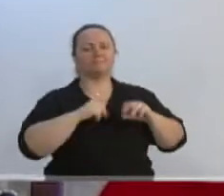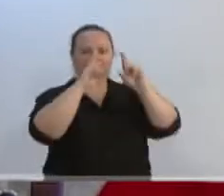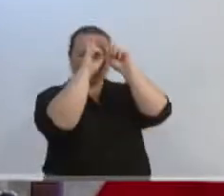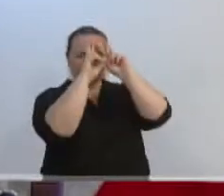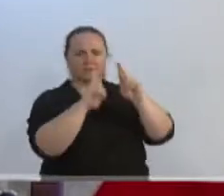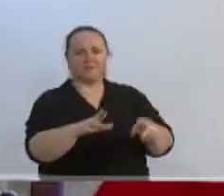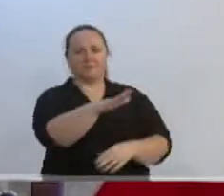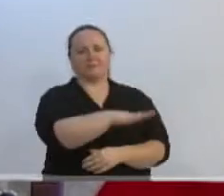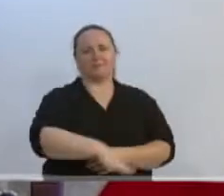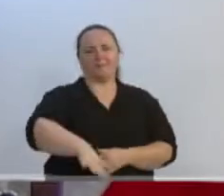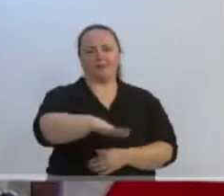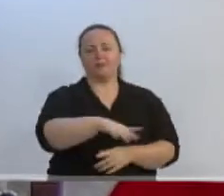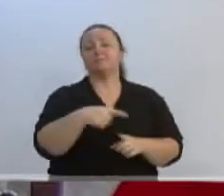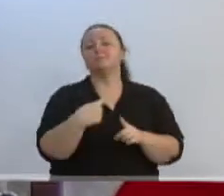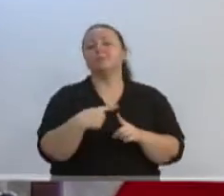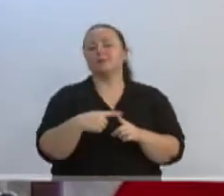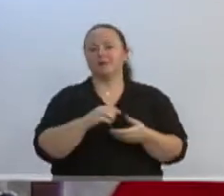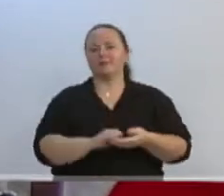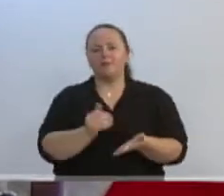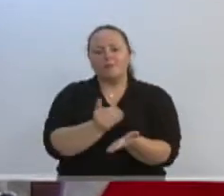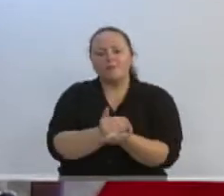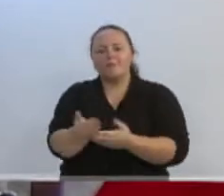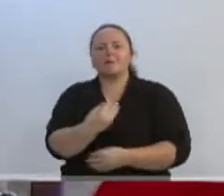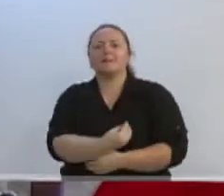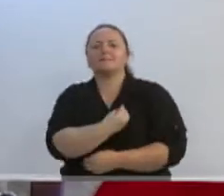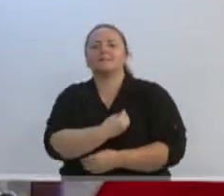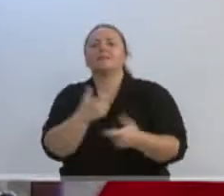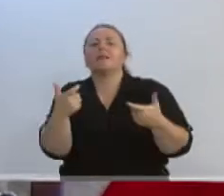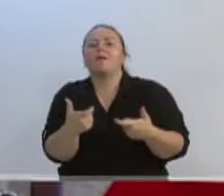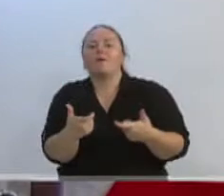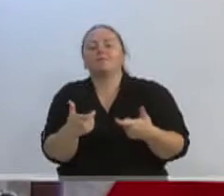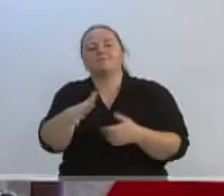o princípio de tudo na vida de qualquer ser humano.